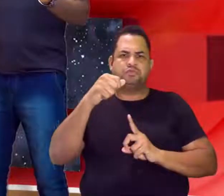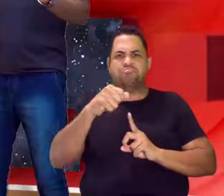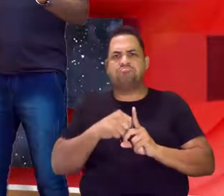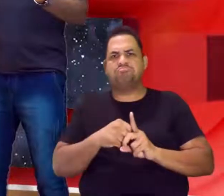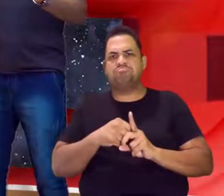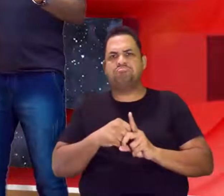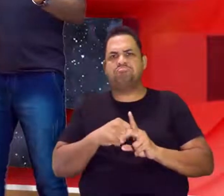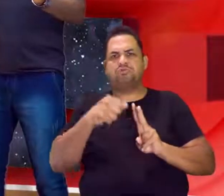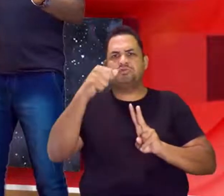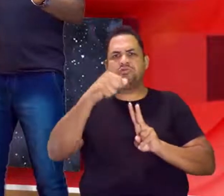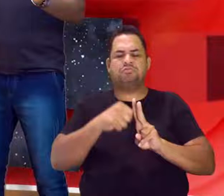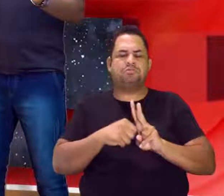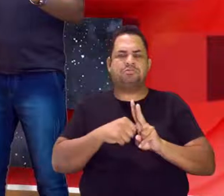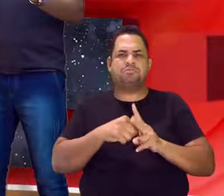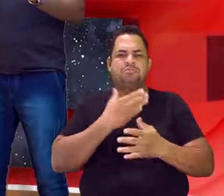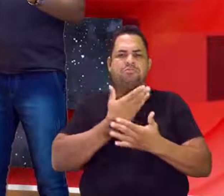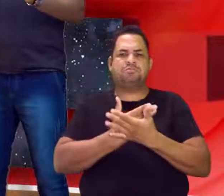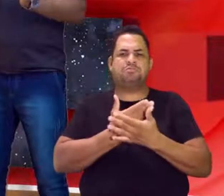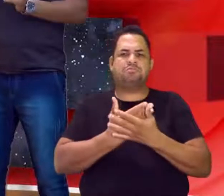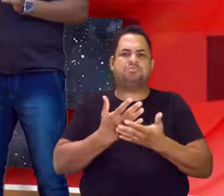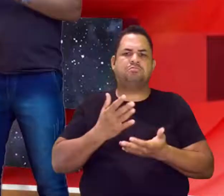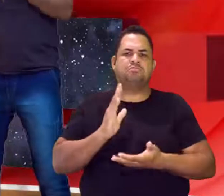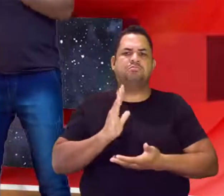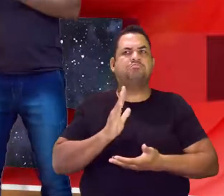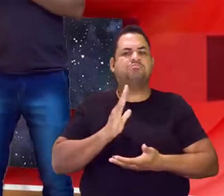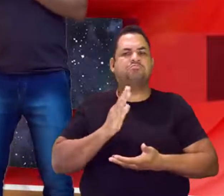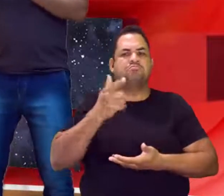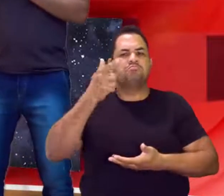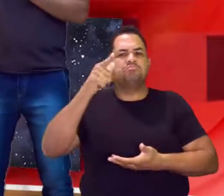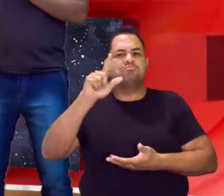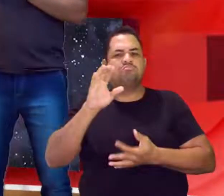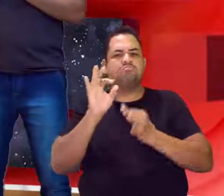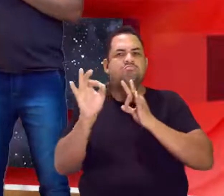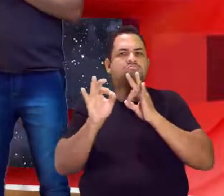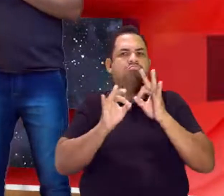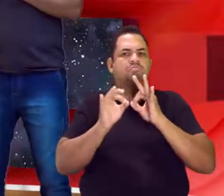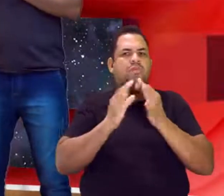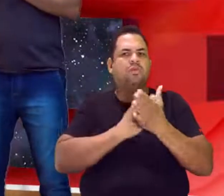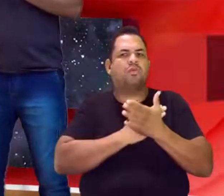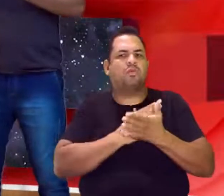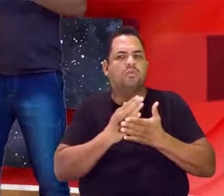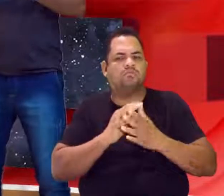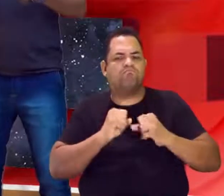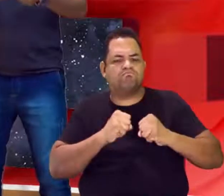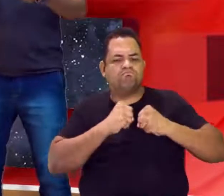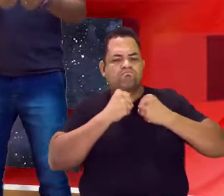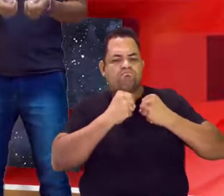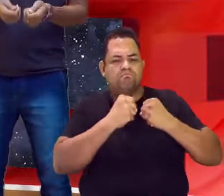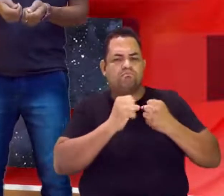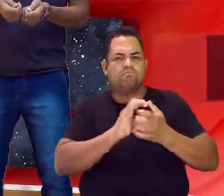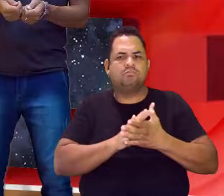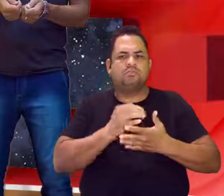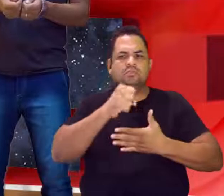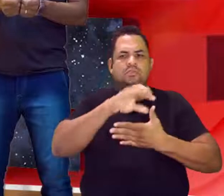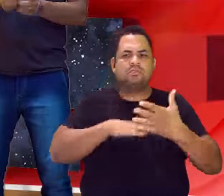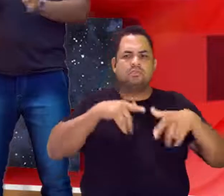aula. E aí? Já conseguiu criar alguma resistência com as questões